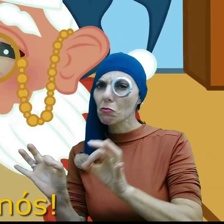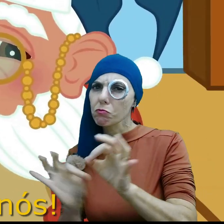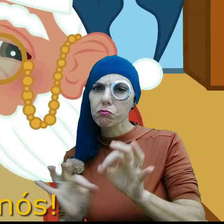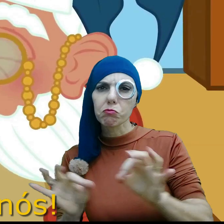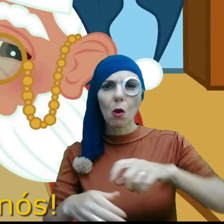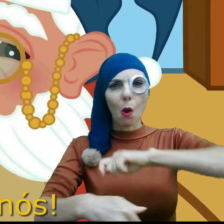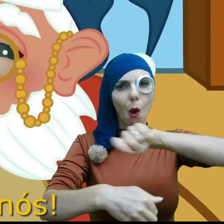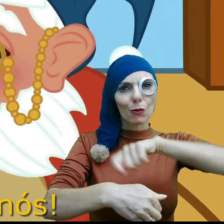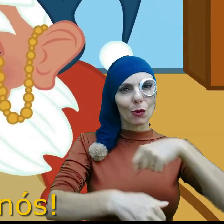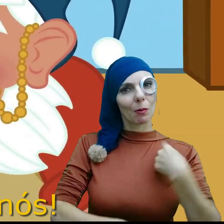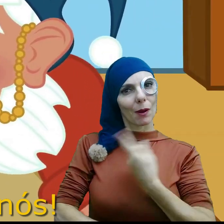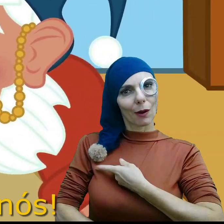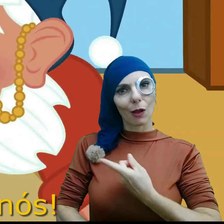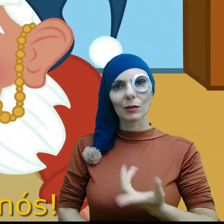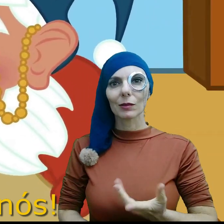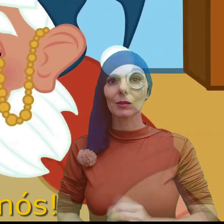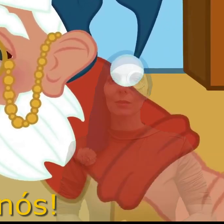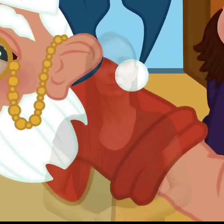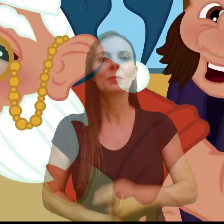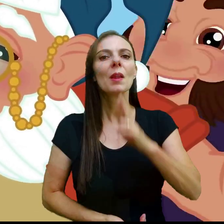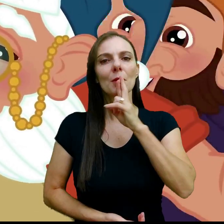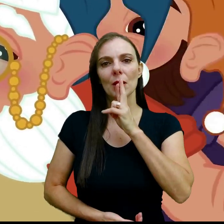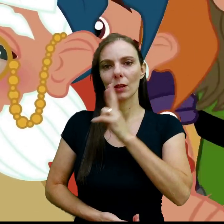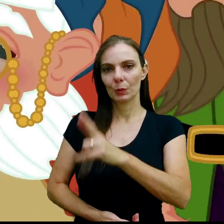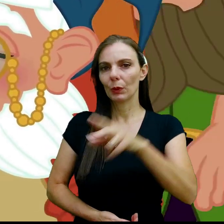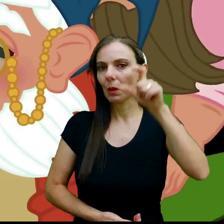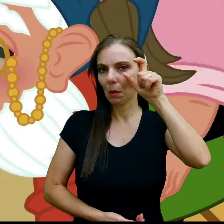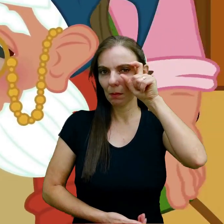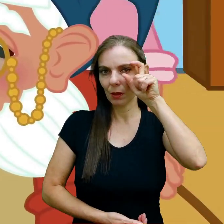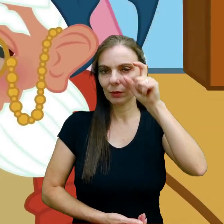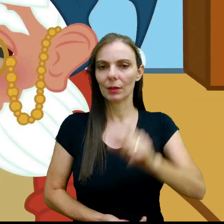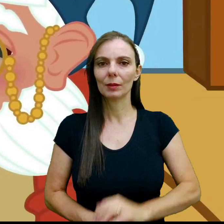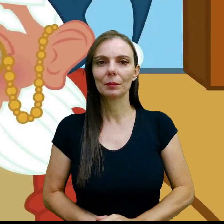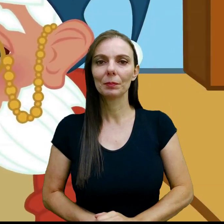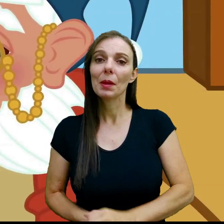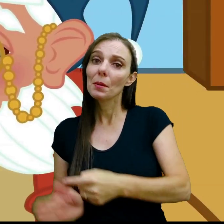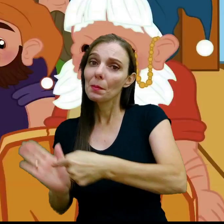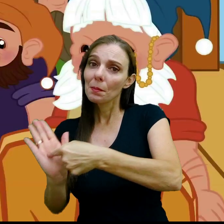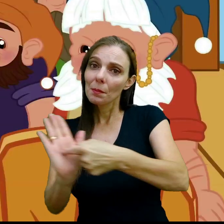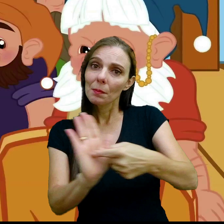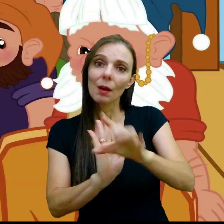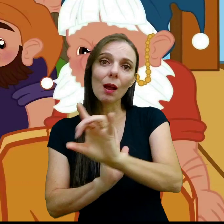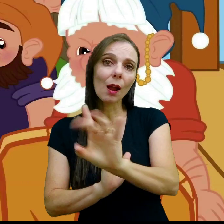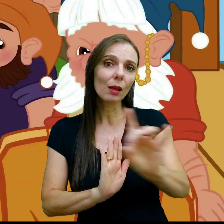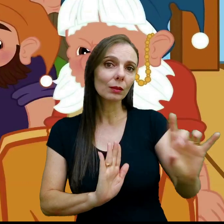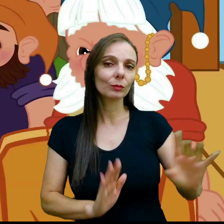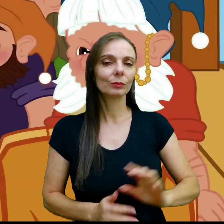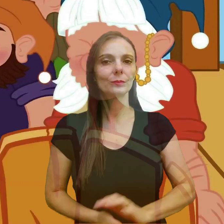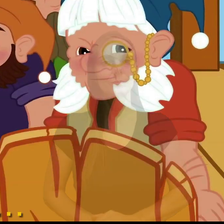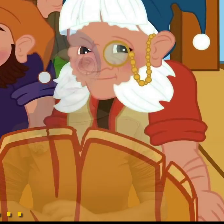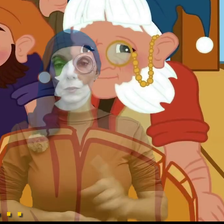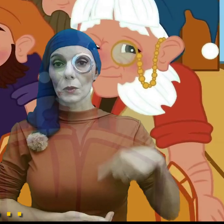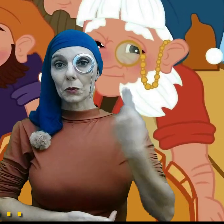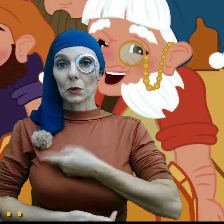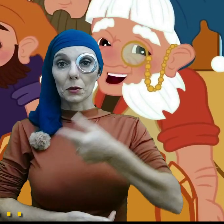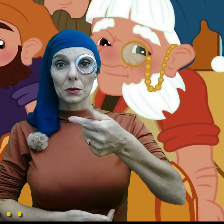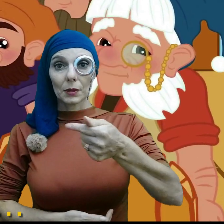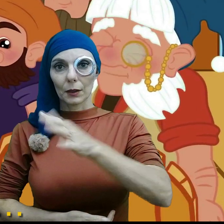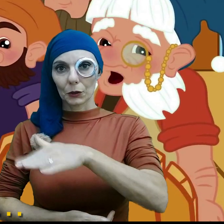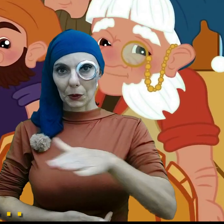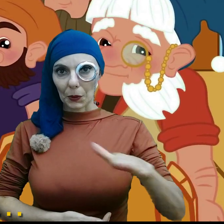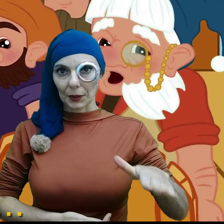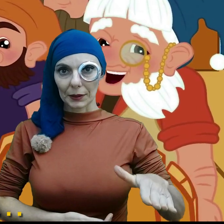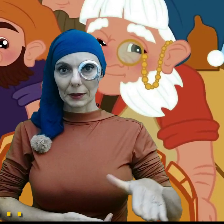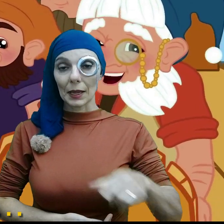por que você teria limpado e cozinhado para nós? Respondeu o mestre. E os apresentou. Nós somos